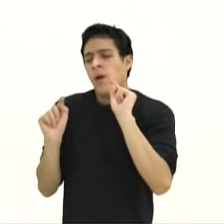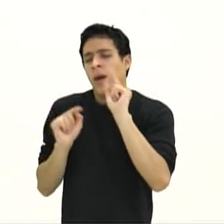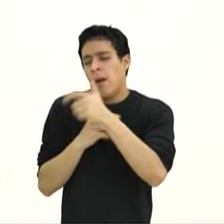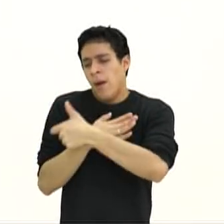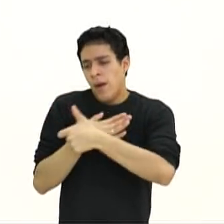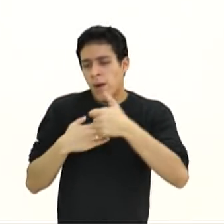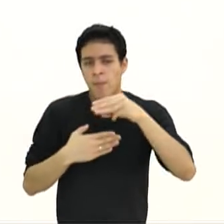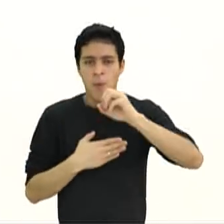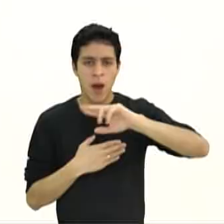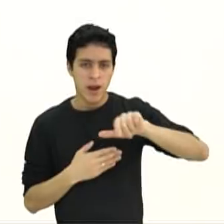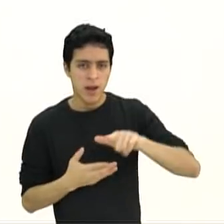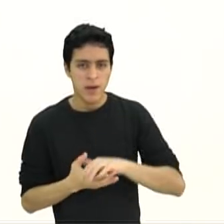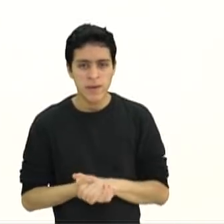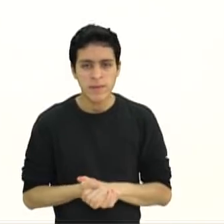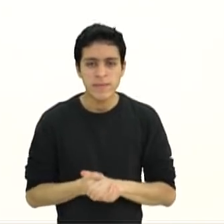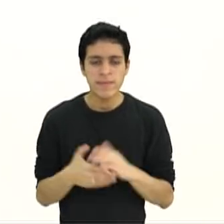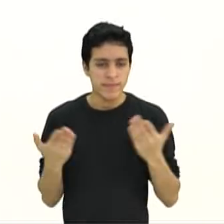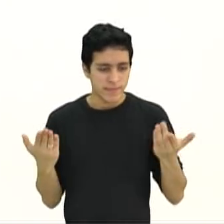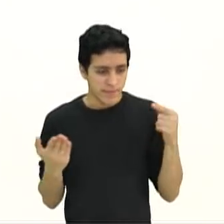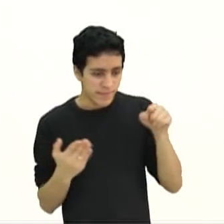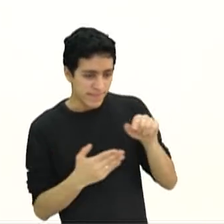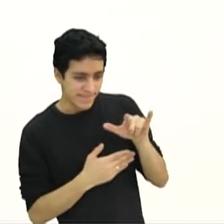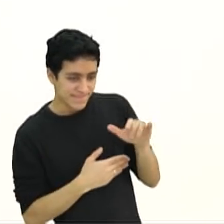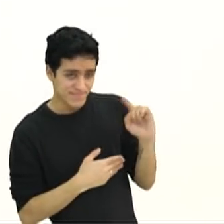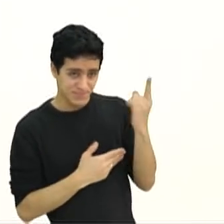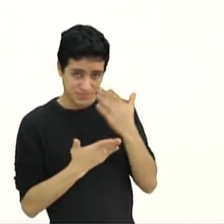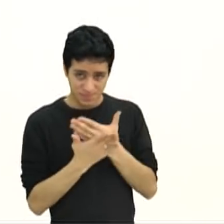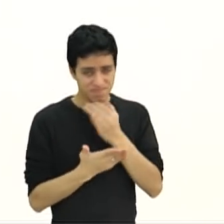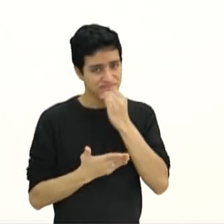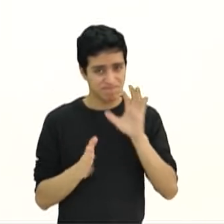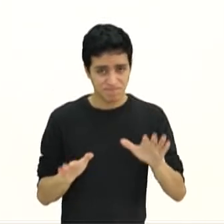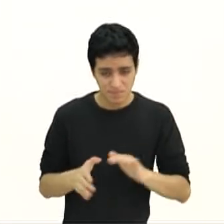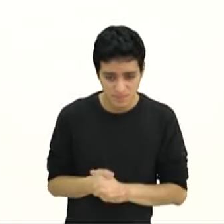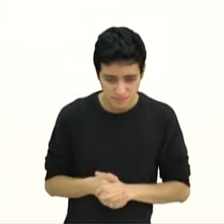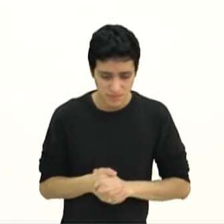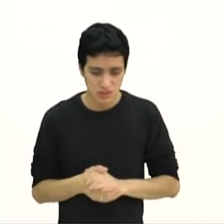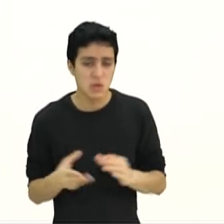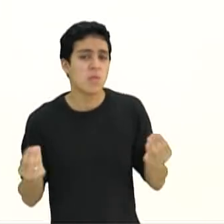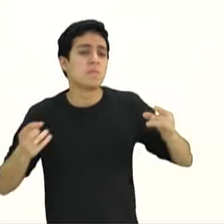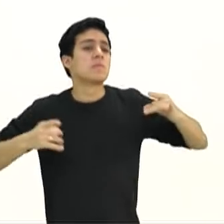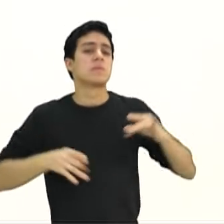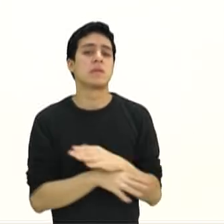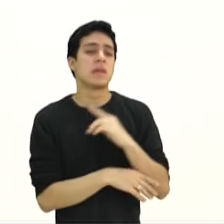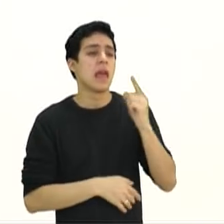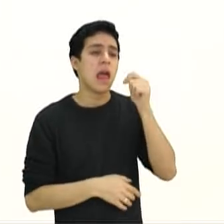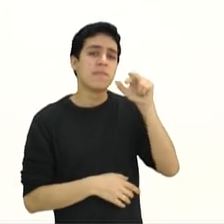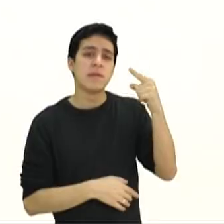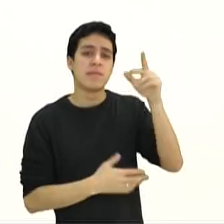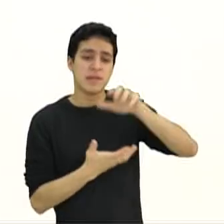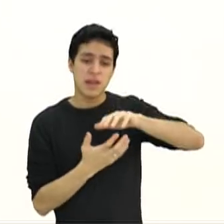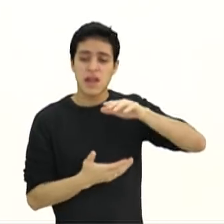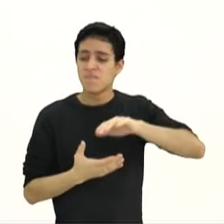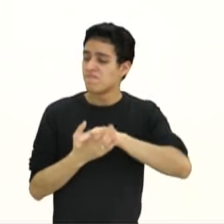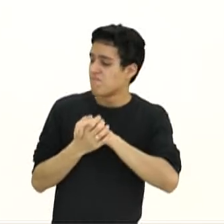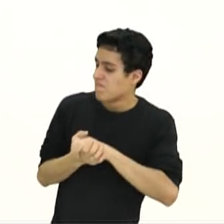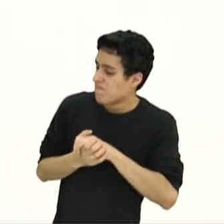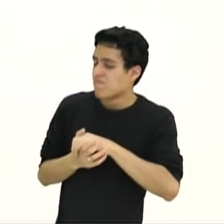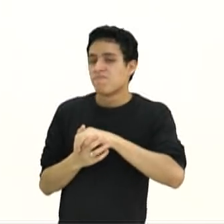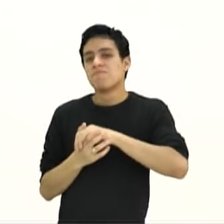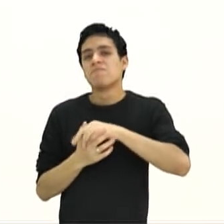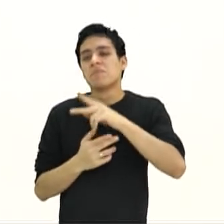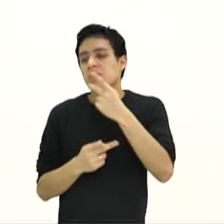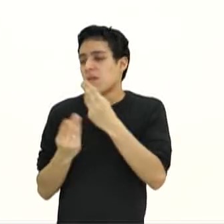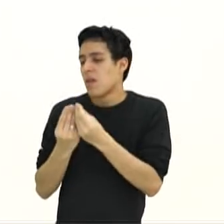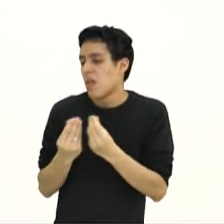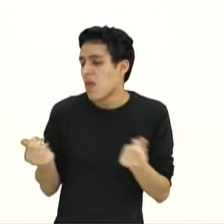moral. Em Alice, o primeiro livro, por exemplo, termina com a irmã mais velha elogiando suas